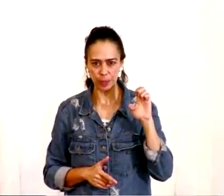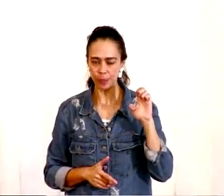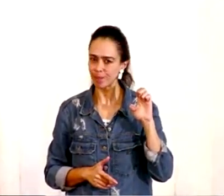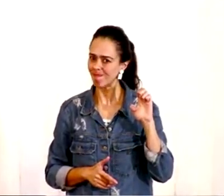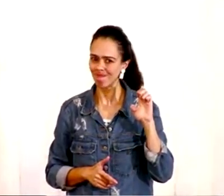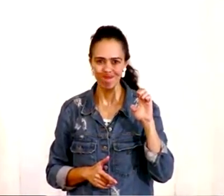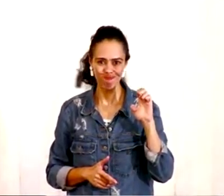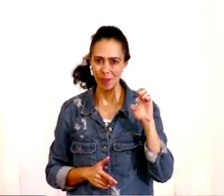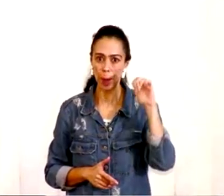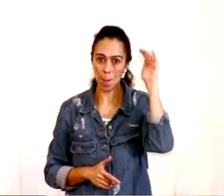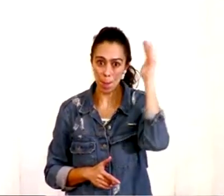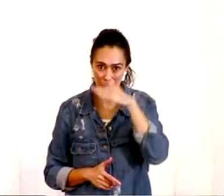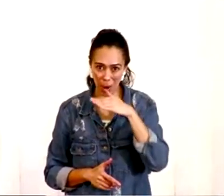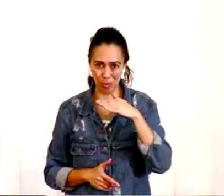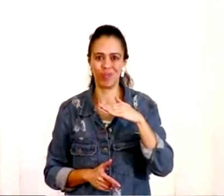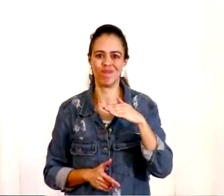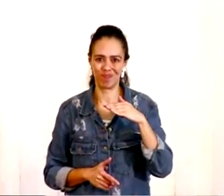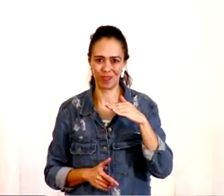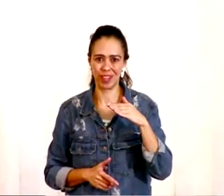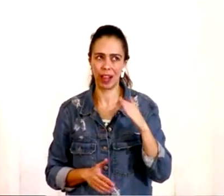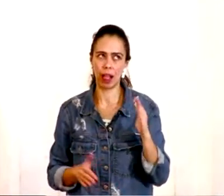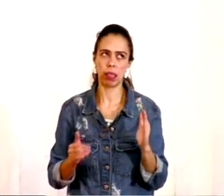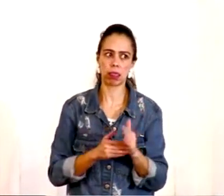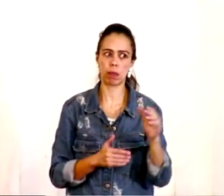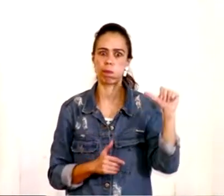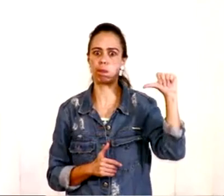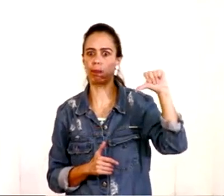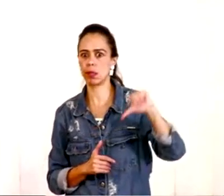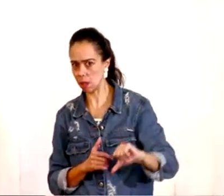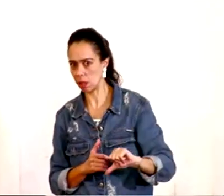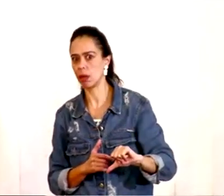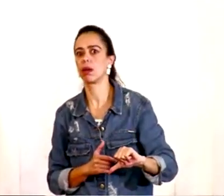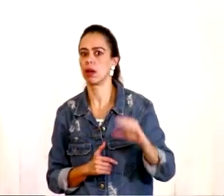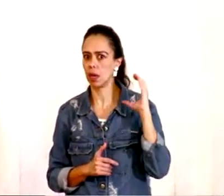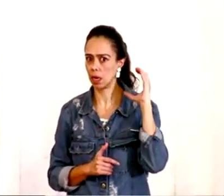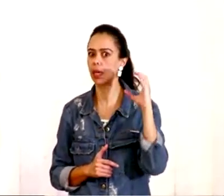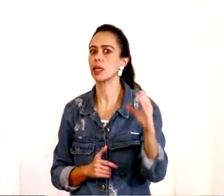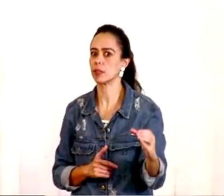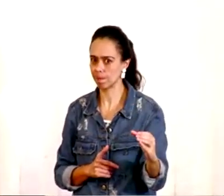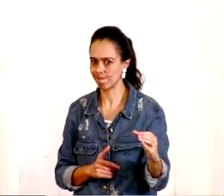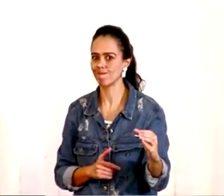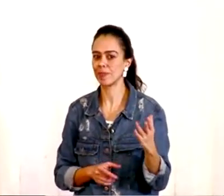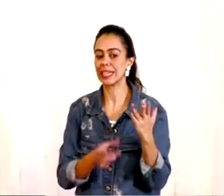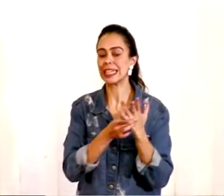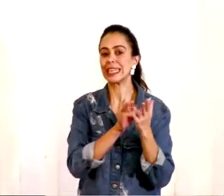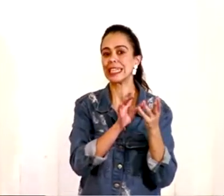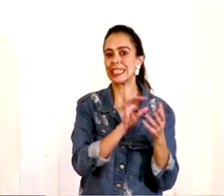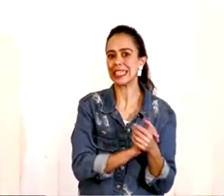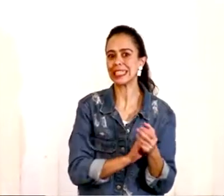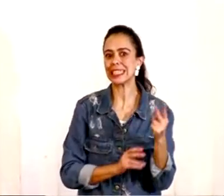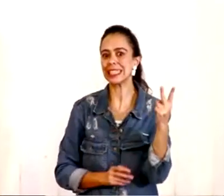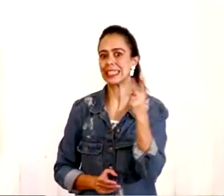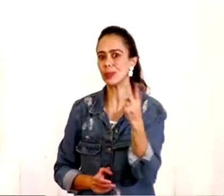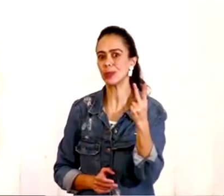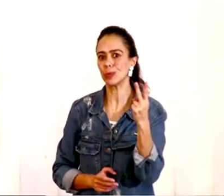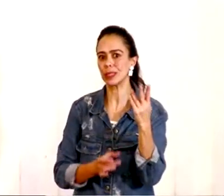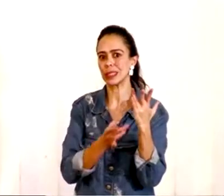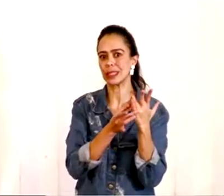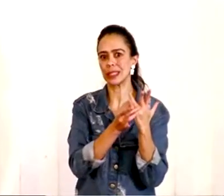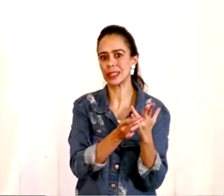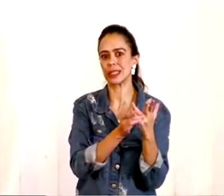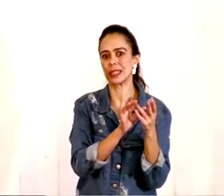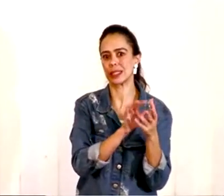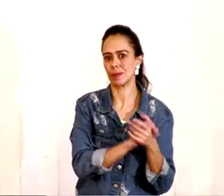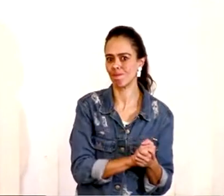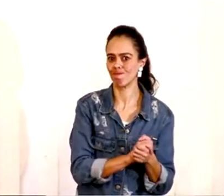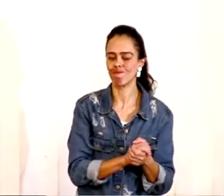o casamento entre um homem e a mulher. Lameque rompe com isso, casando-se com 2 mulheres. A poligamia